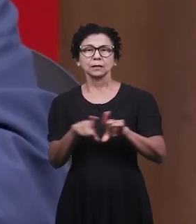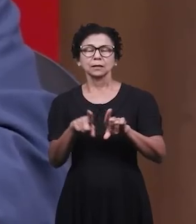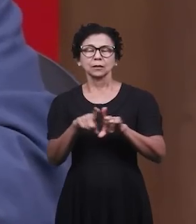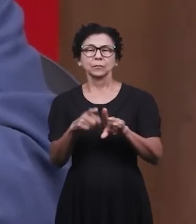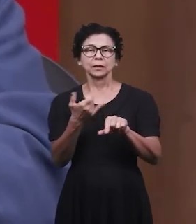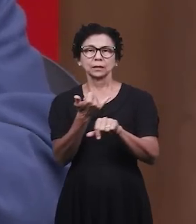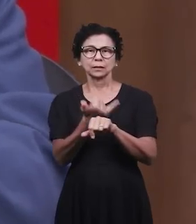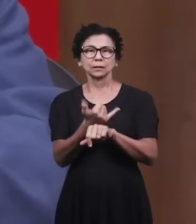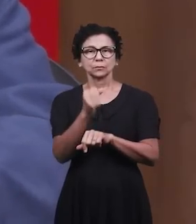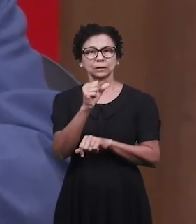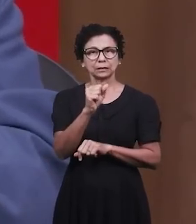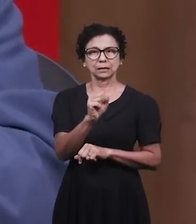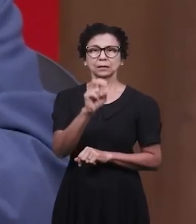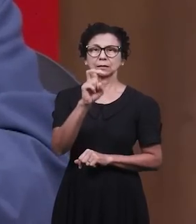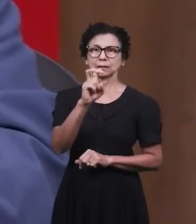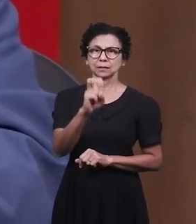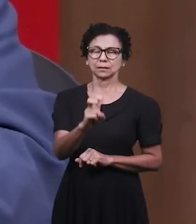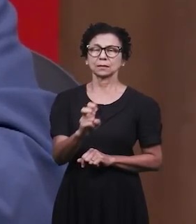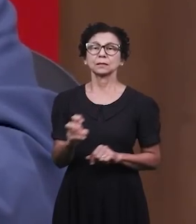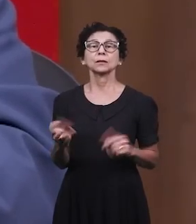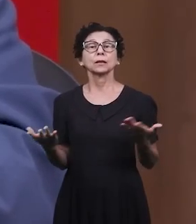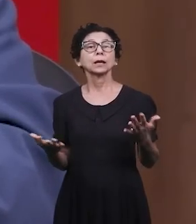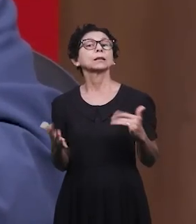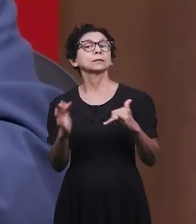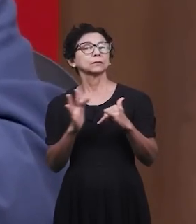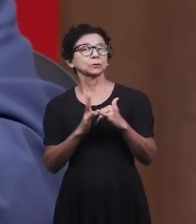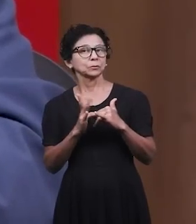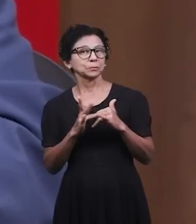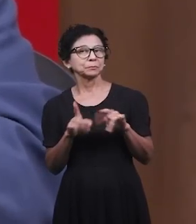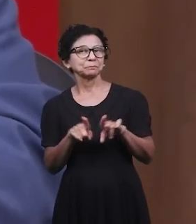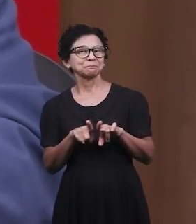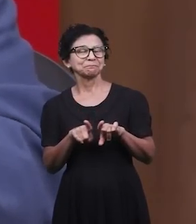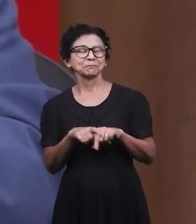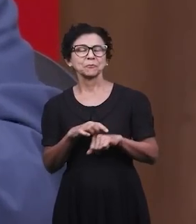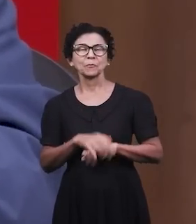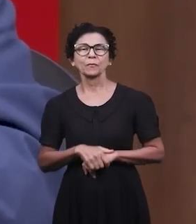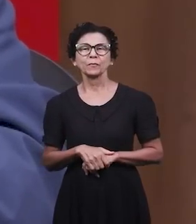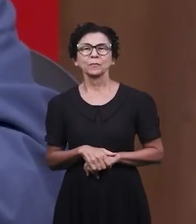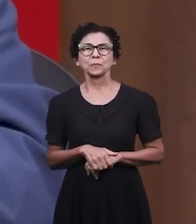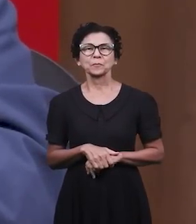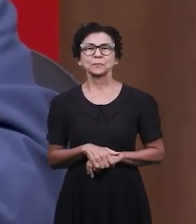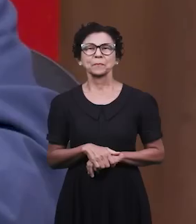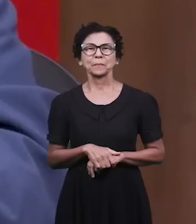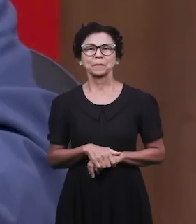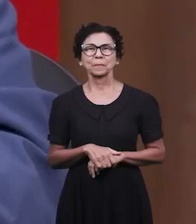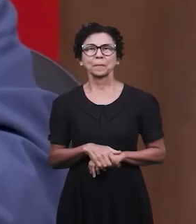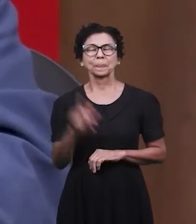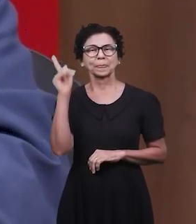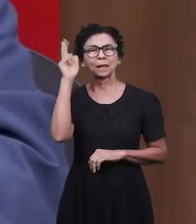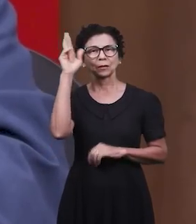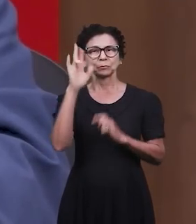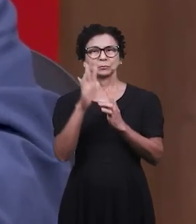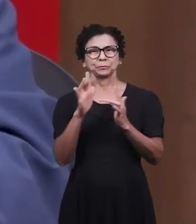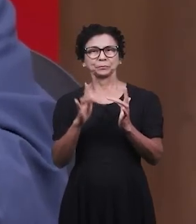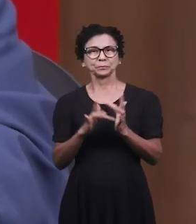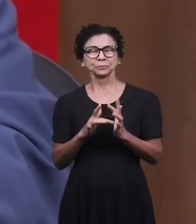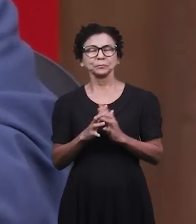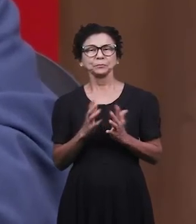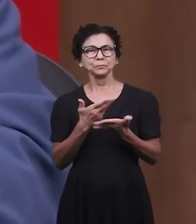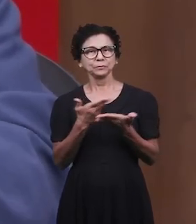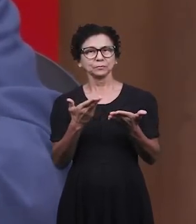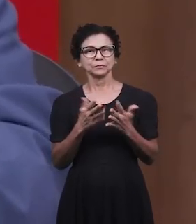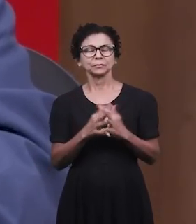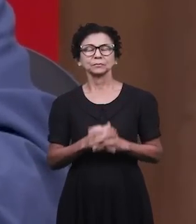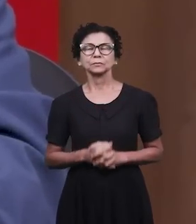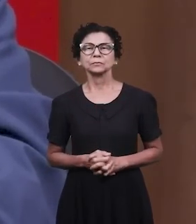canal 85, ou mesmo pelo YouTube. Eu quero saudar a todos com a paz do Senhor. Nós